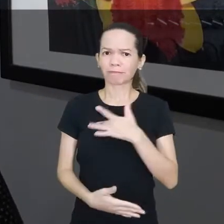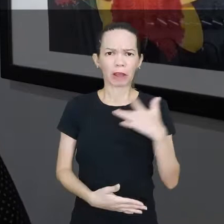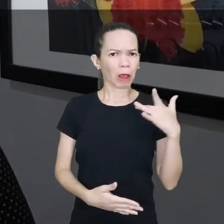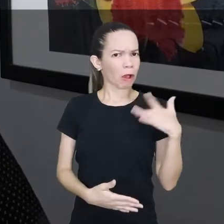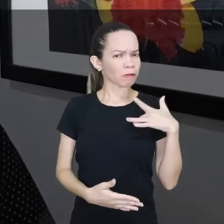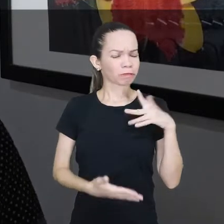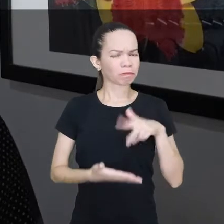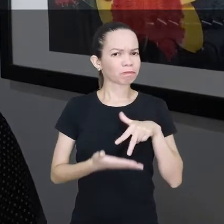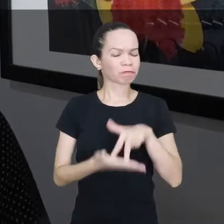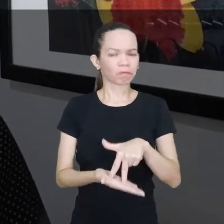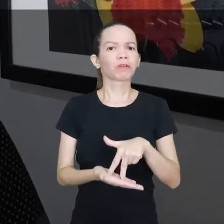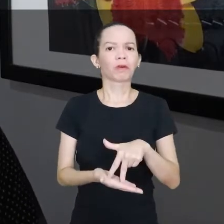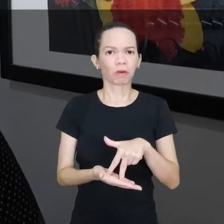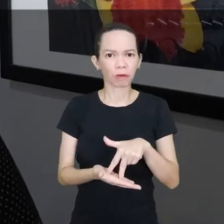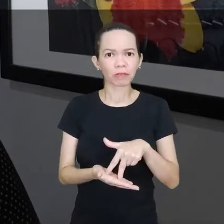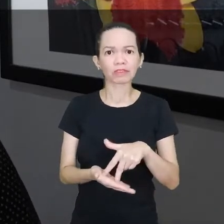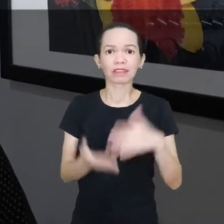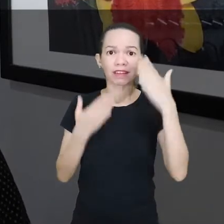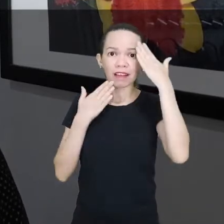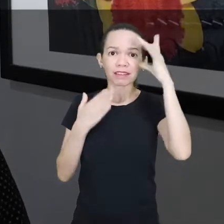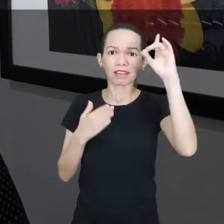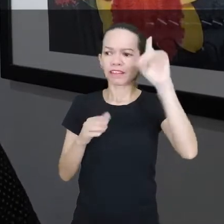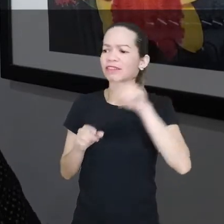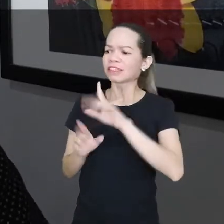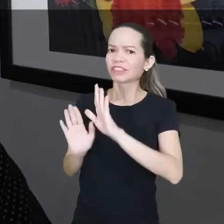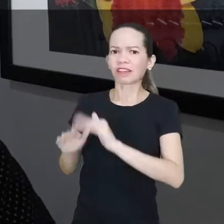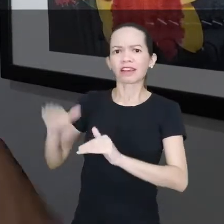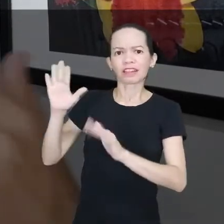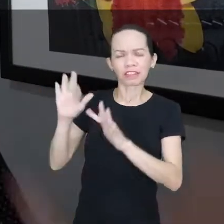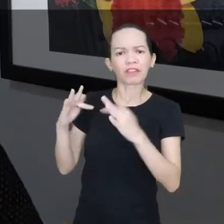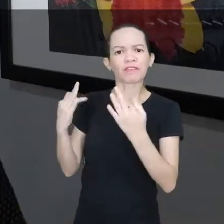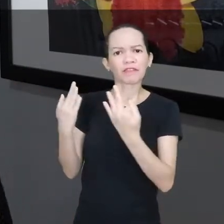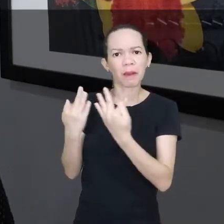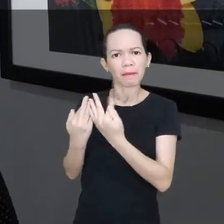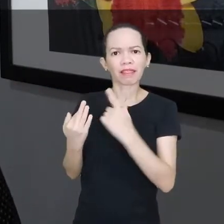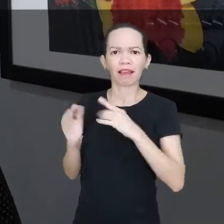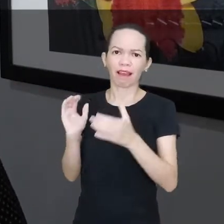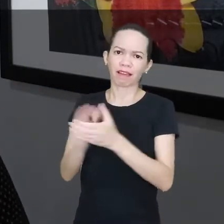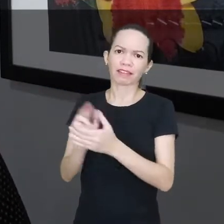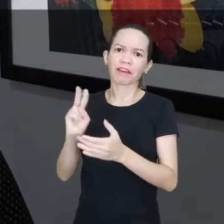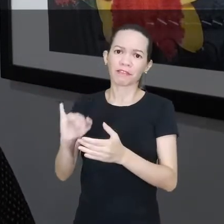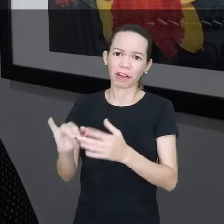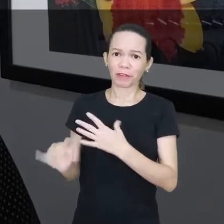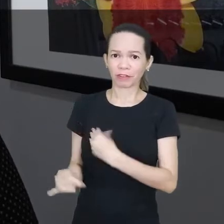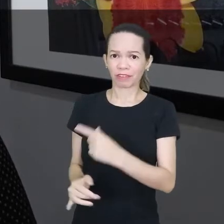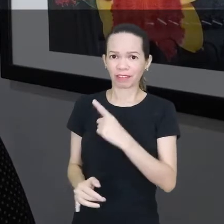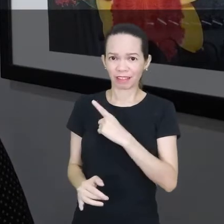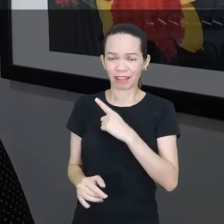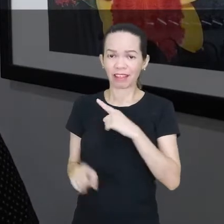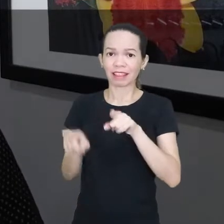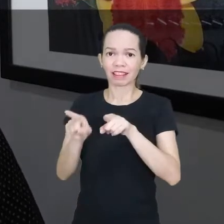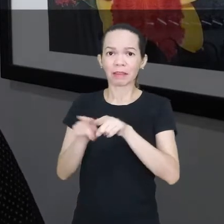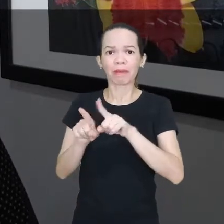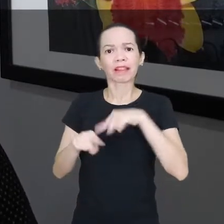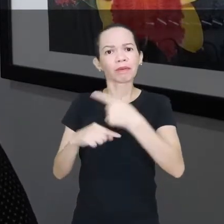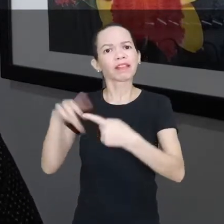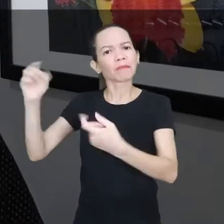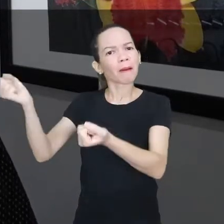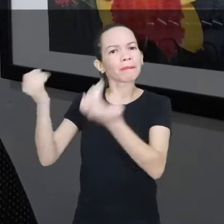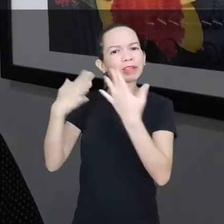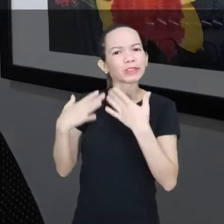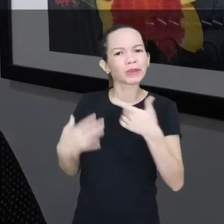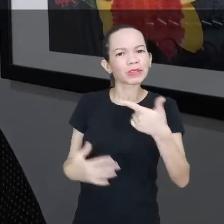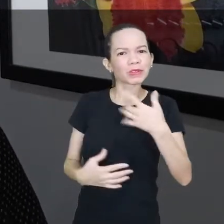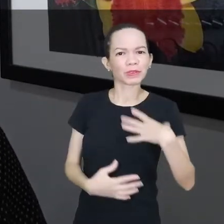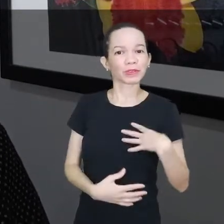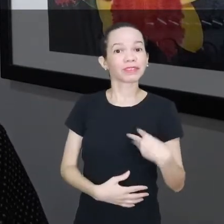família já vai ser papai, então eu glorifico a Deus por isso. Depois vem meu segundo filho, que é uma bênção na nossa vida também. Então existem